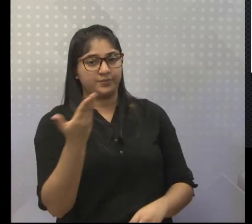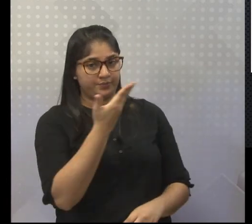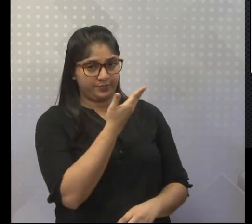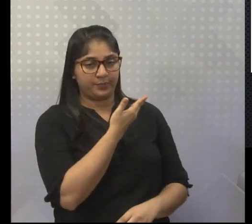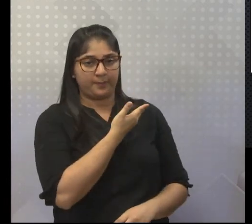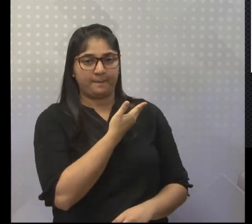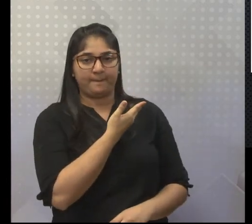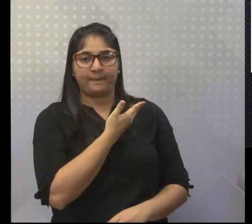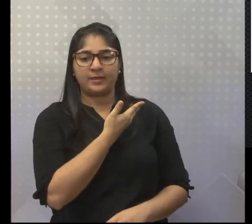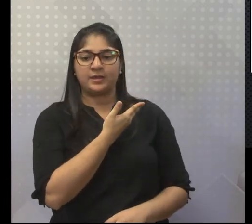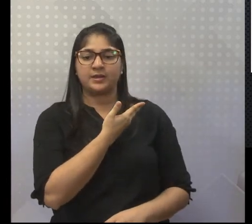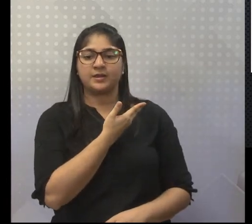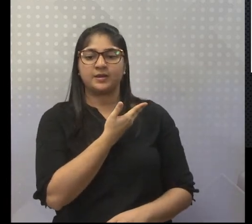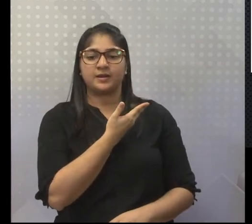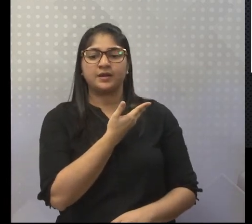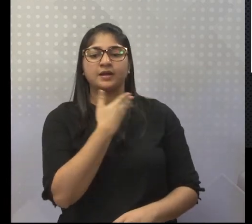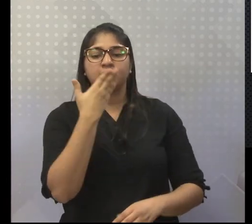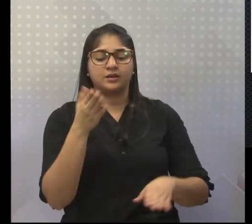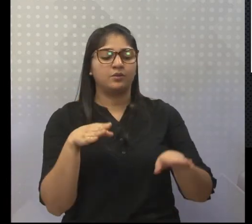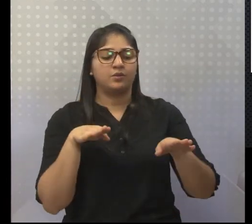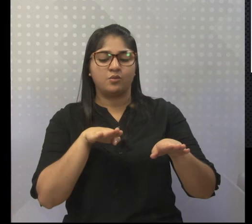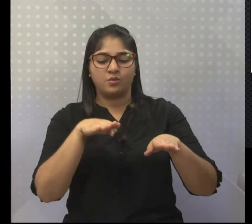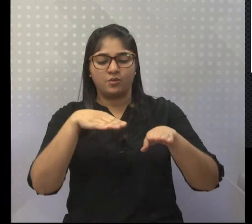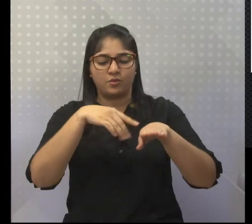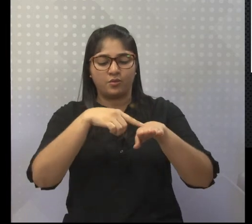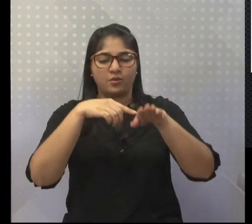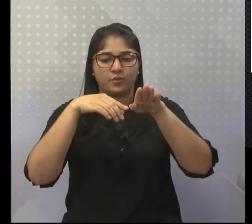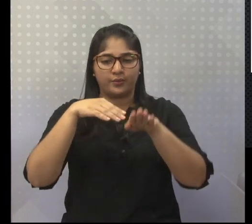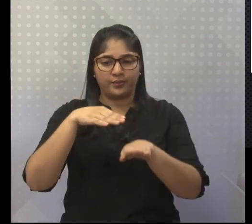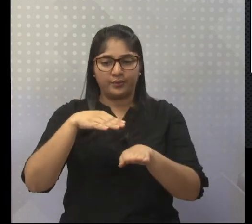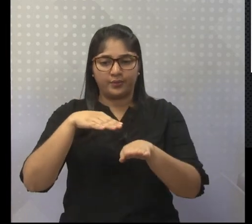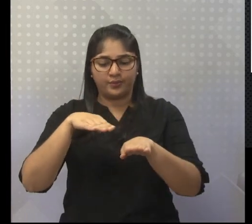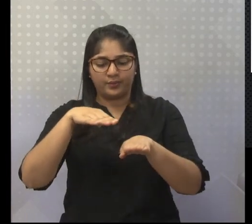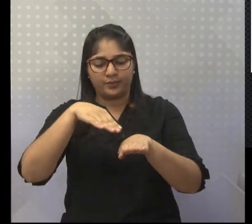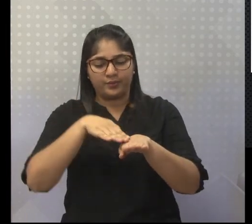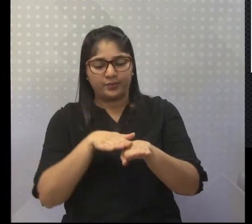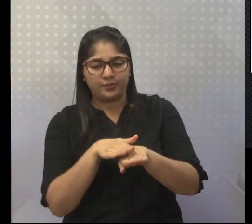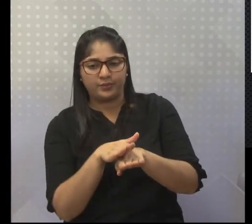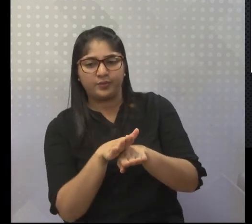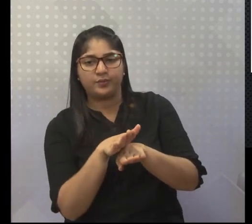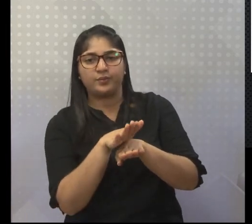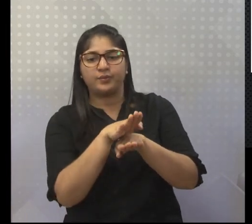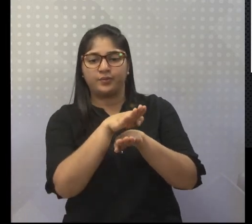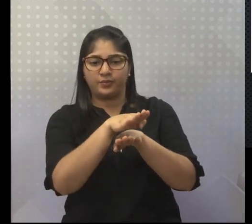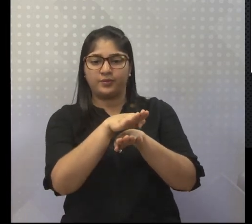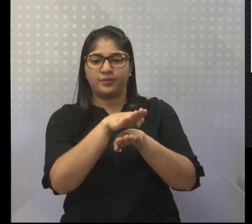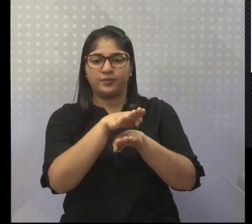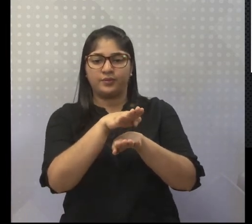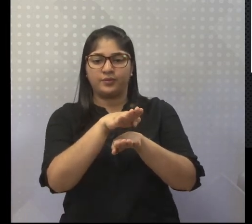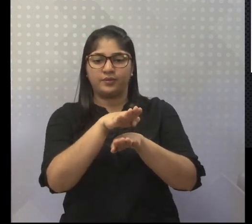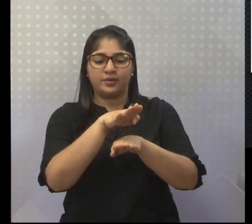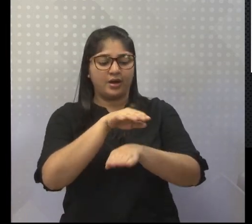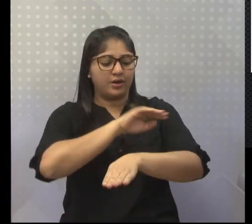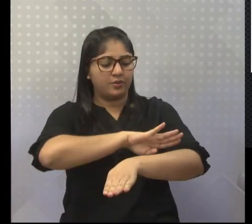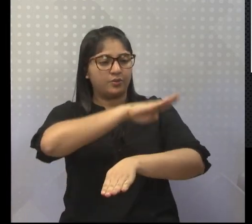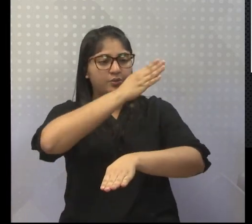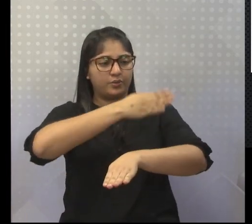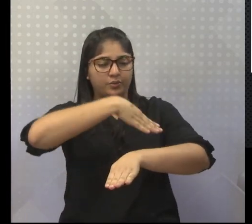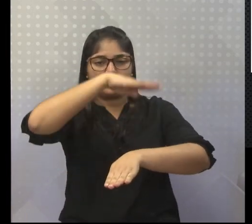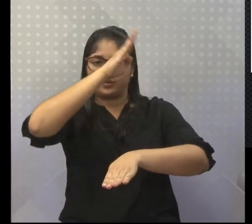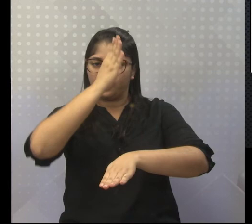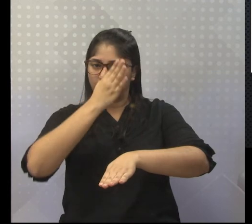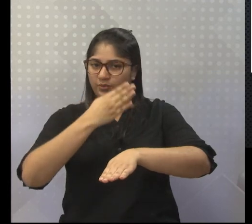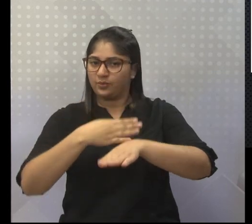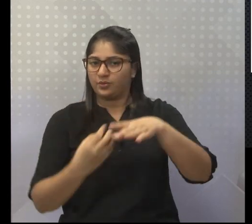cordilheira dos andes a placa de nazca vai para baixo a placa sul-americana é para cima e acontece a formação da cordilheira dos